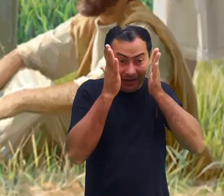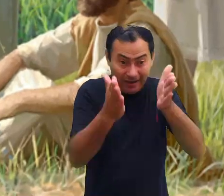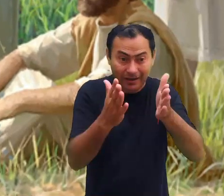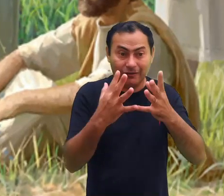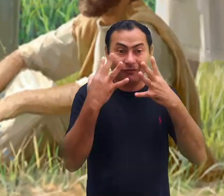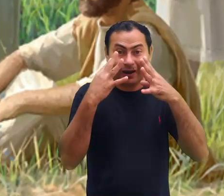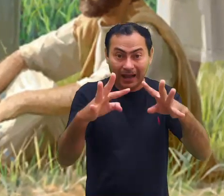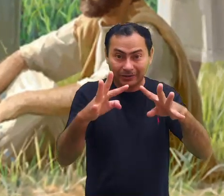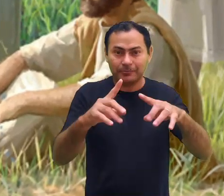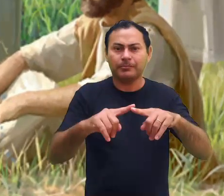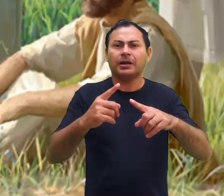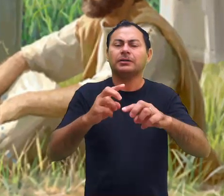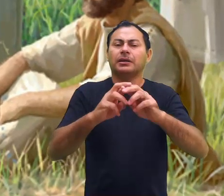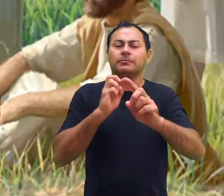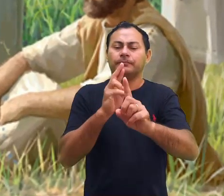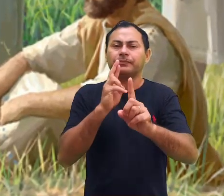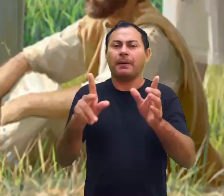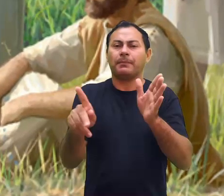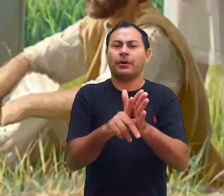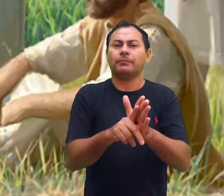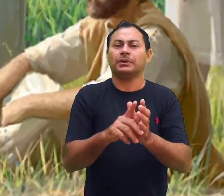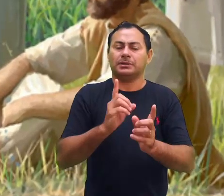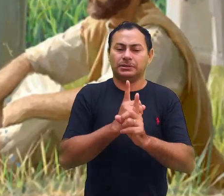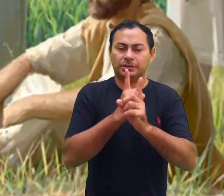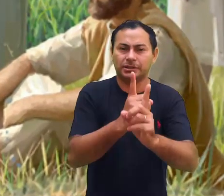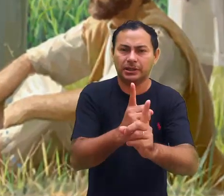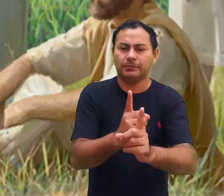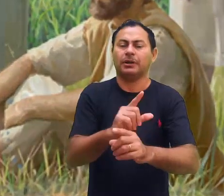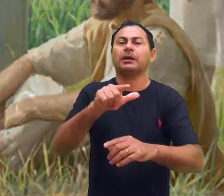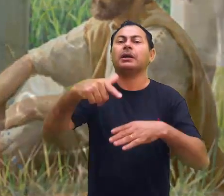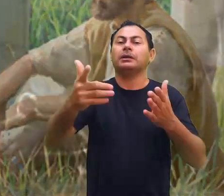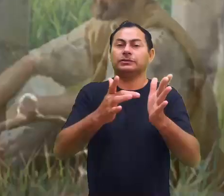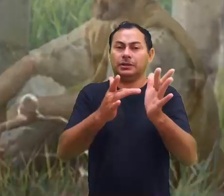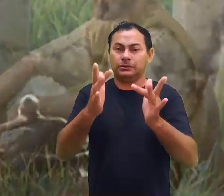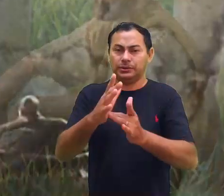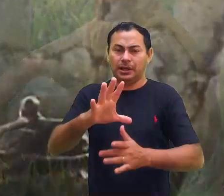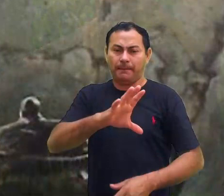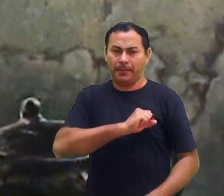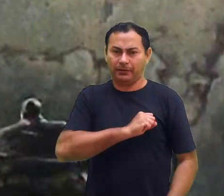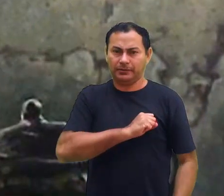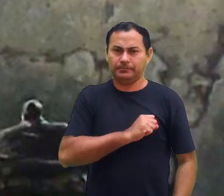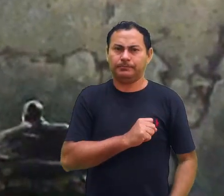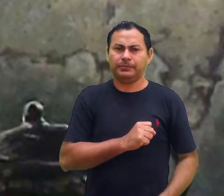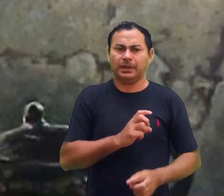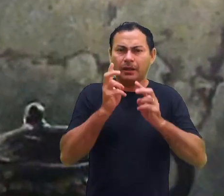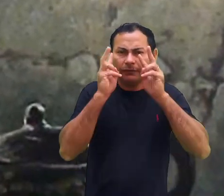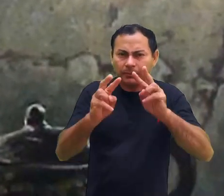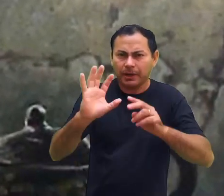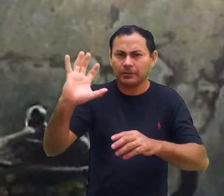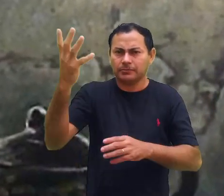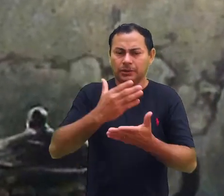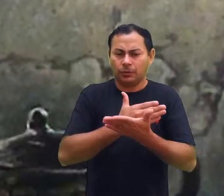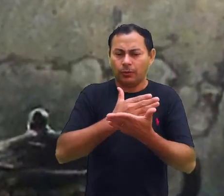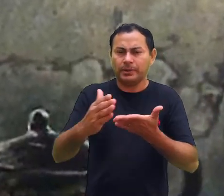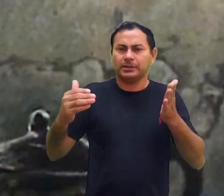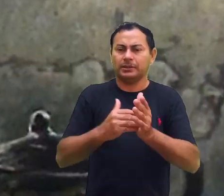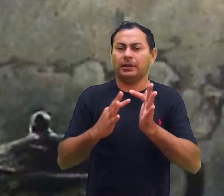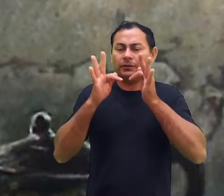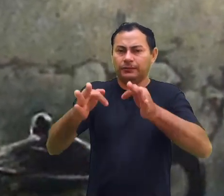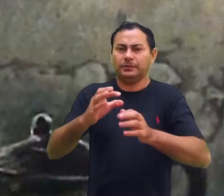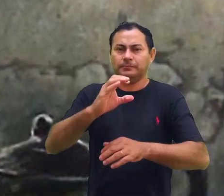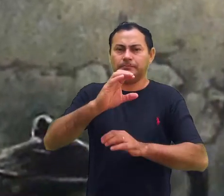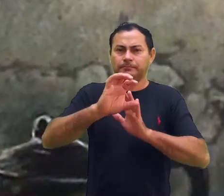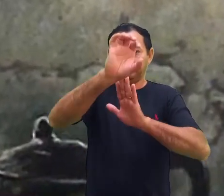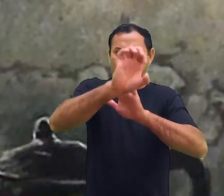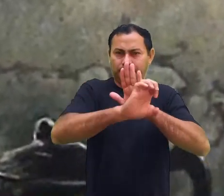Jesus. Por isso ele se referia a ele mesmo como discípulo a quem Jesus amava. Vemos isso acontecer do começo ao fim do